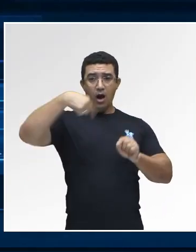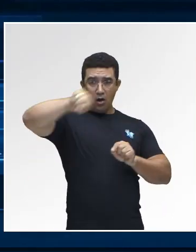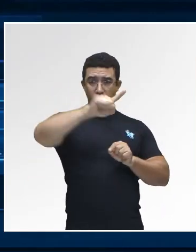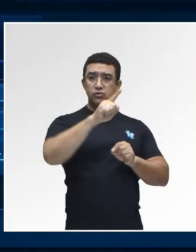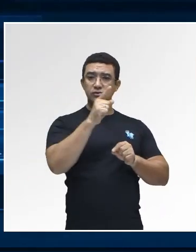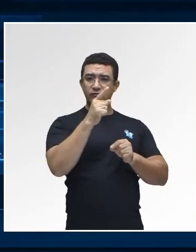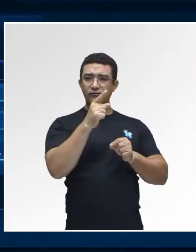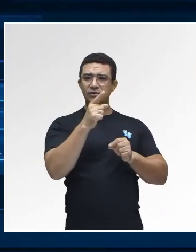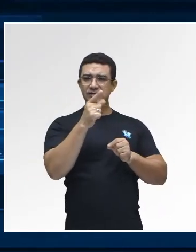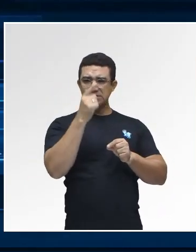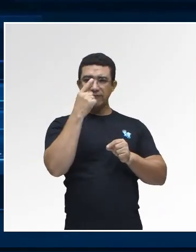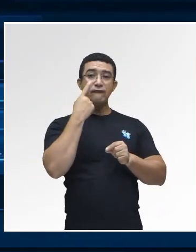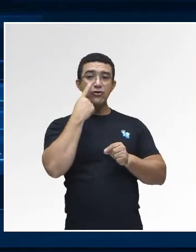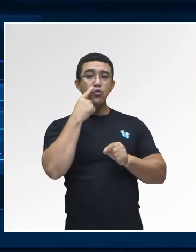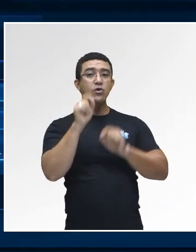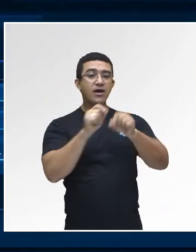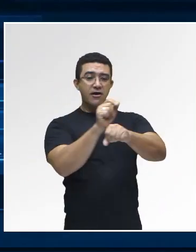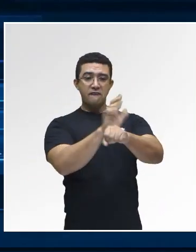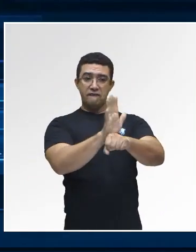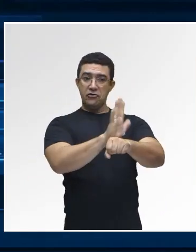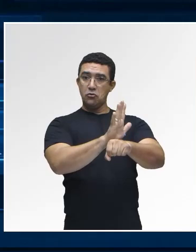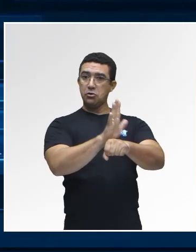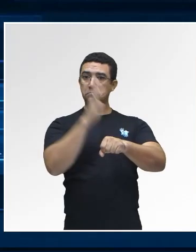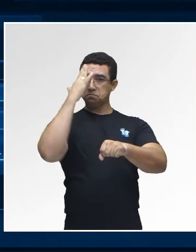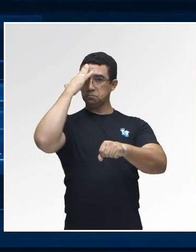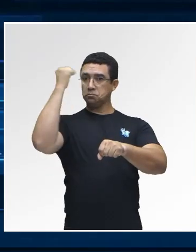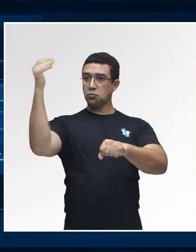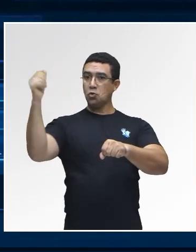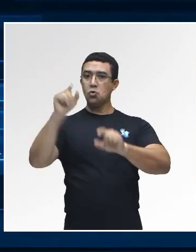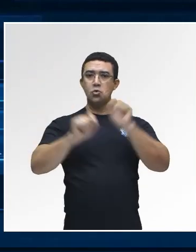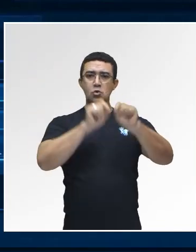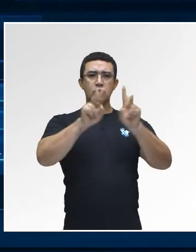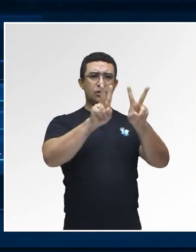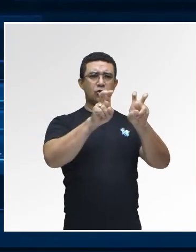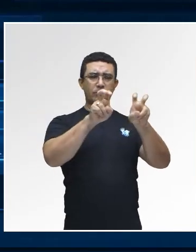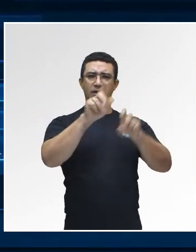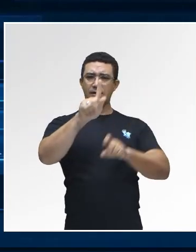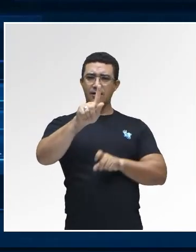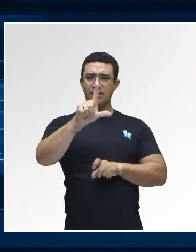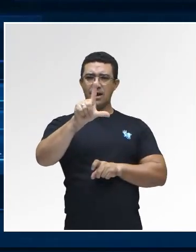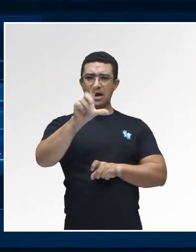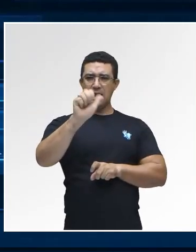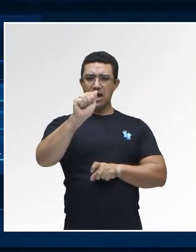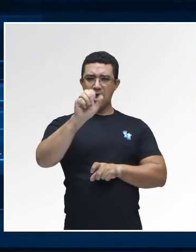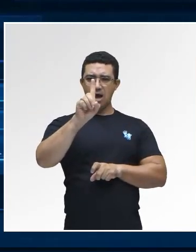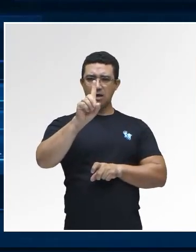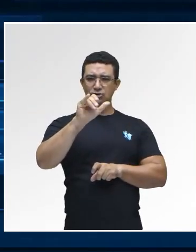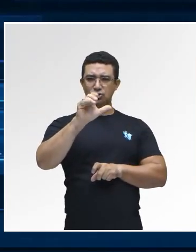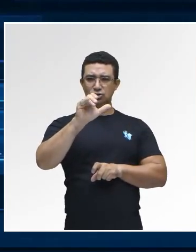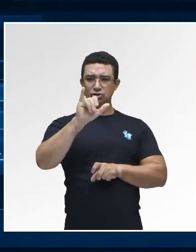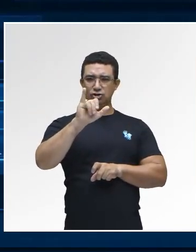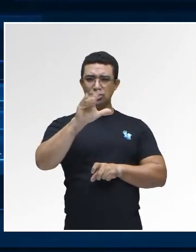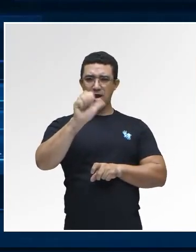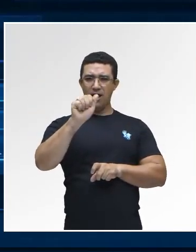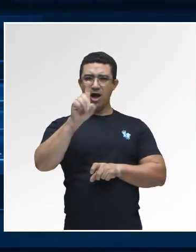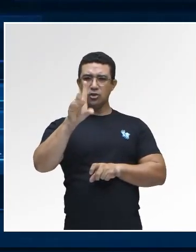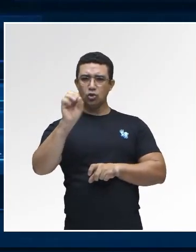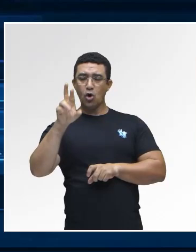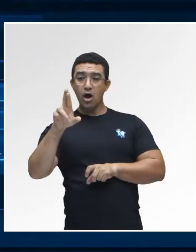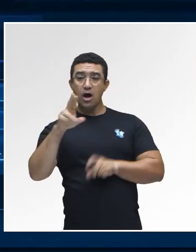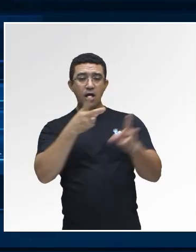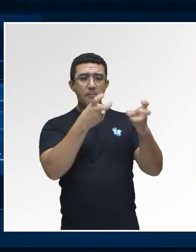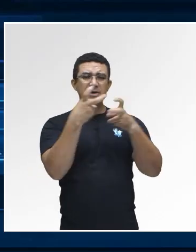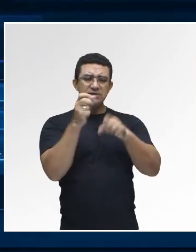filme famoso, ganhador de Oscars, o Gladiador, onde você percebe ali a